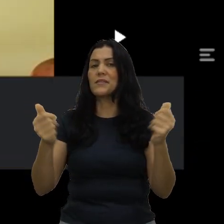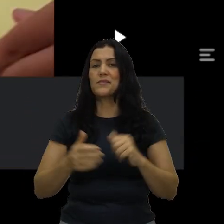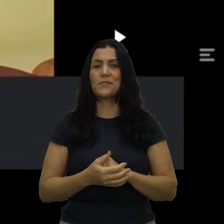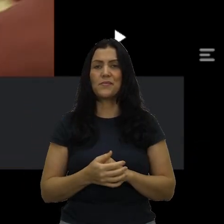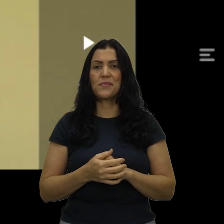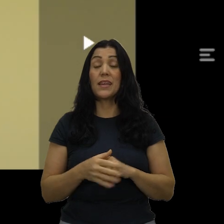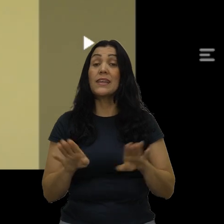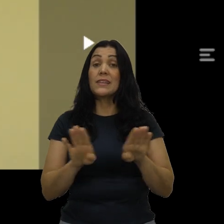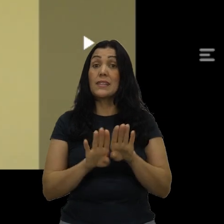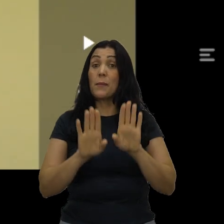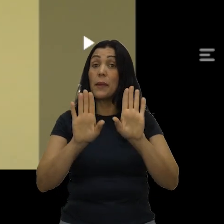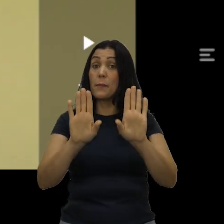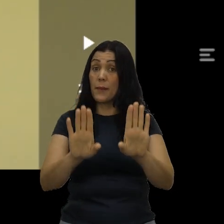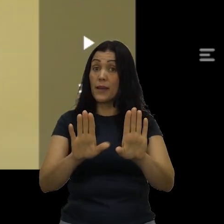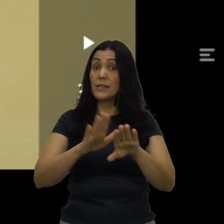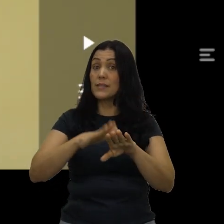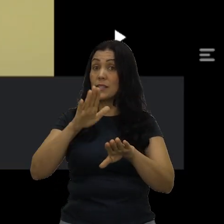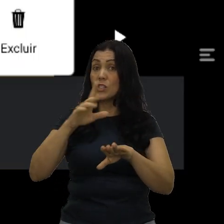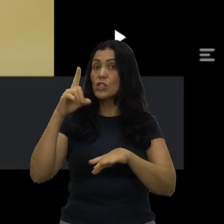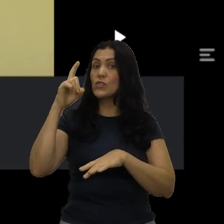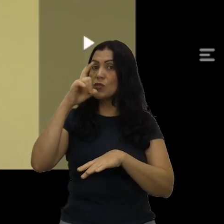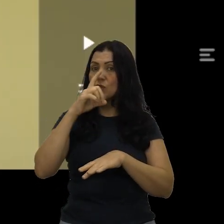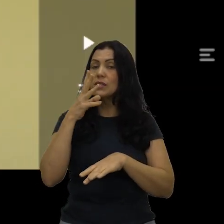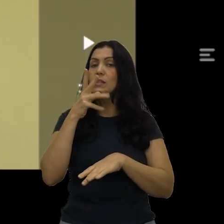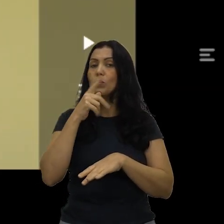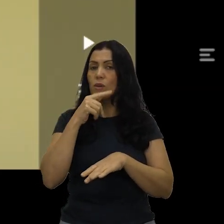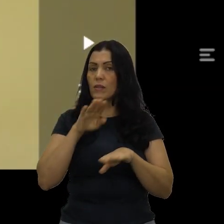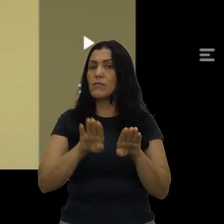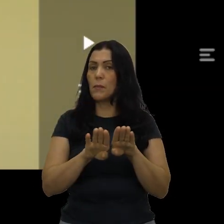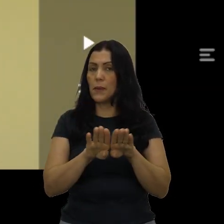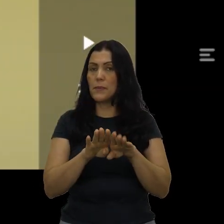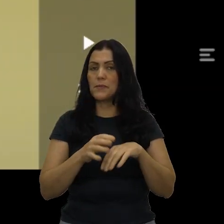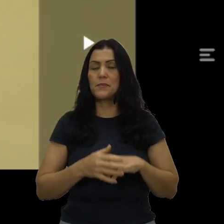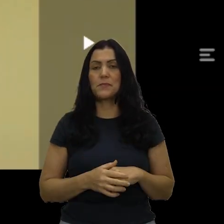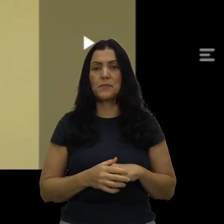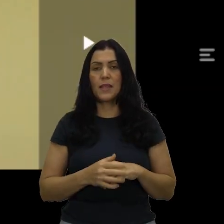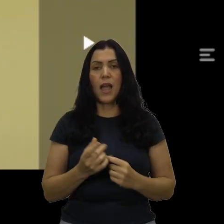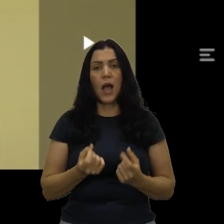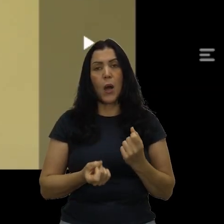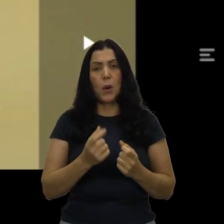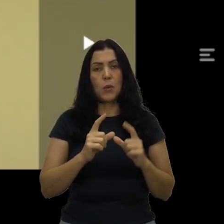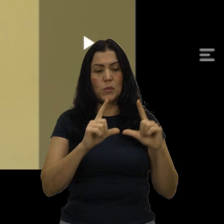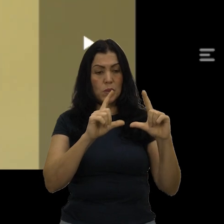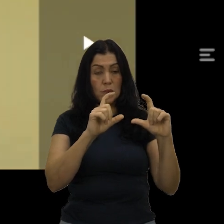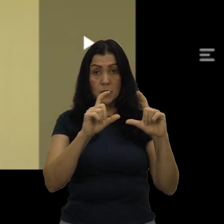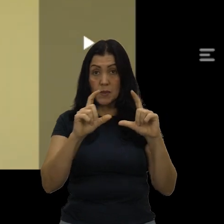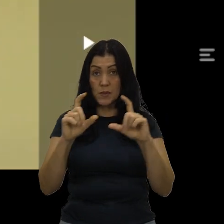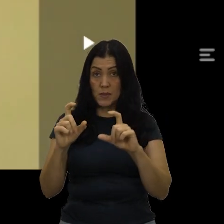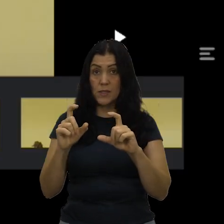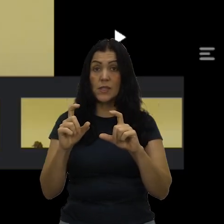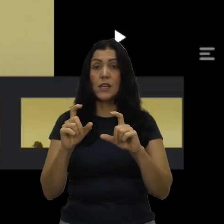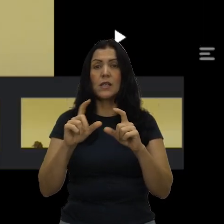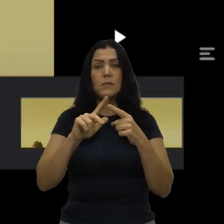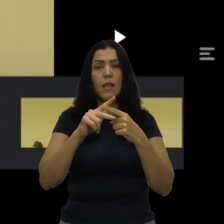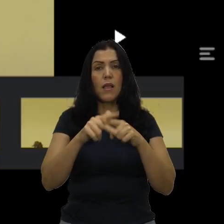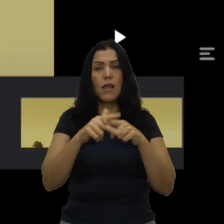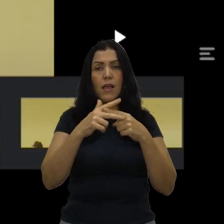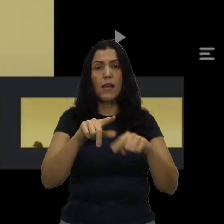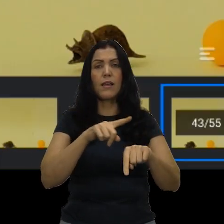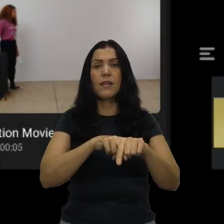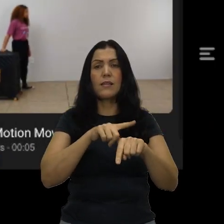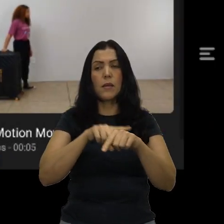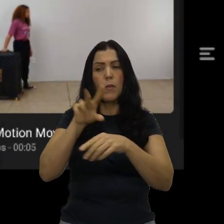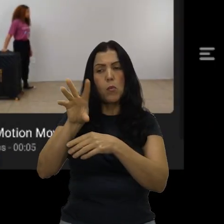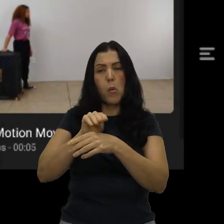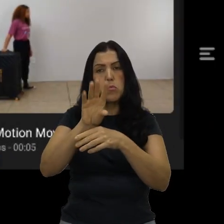suaves. Mas é mais difícil e demorado. Com alguns cliques, é possível configurar o